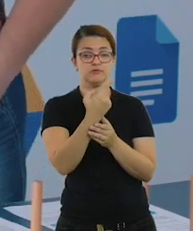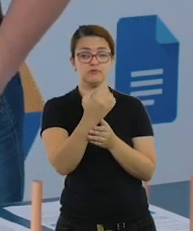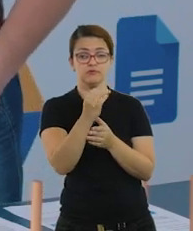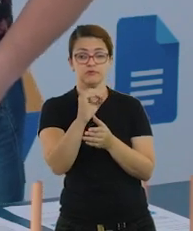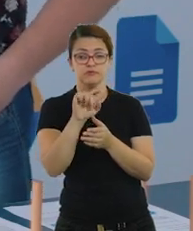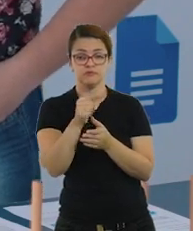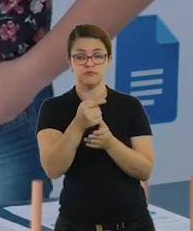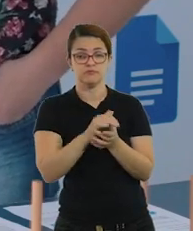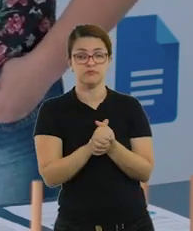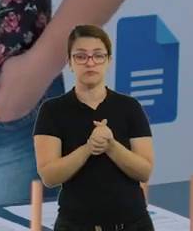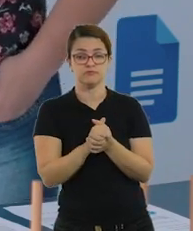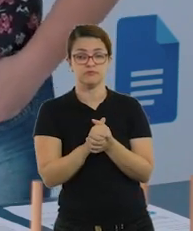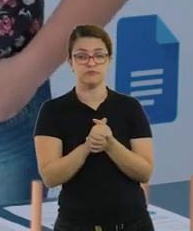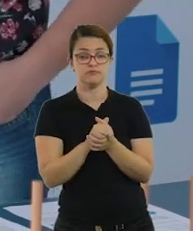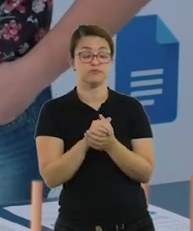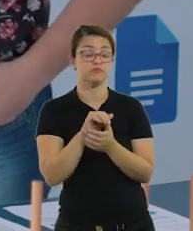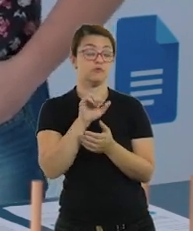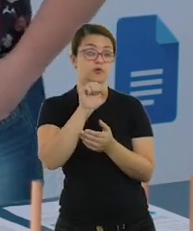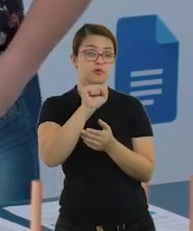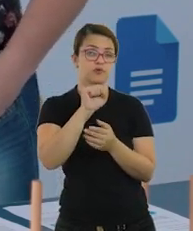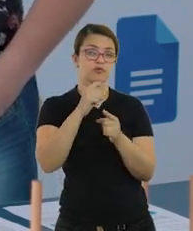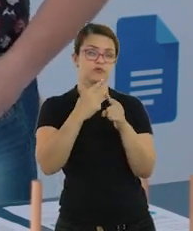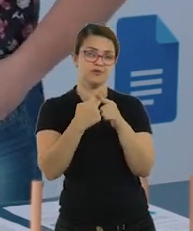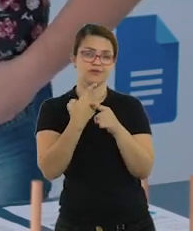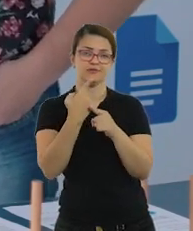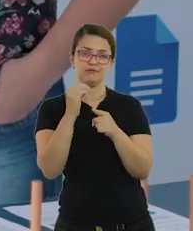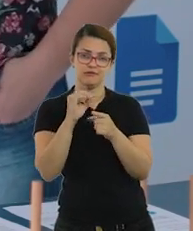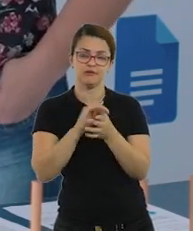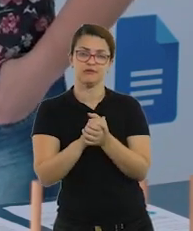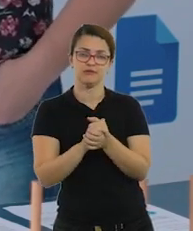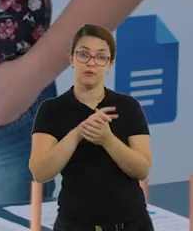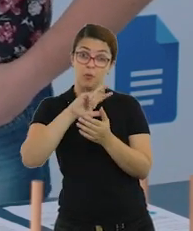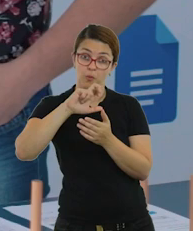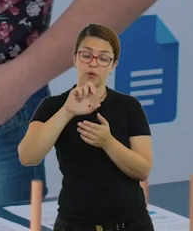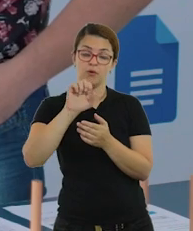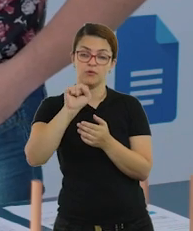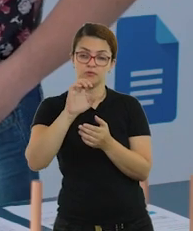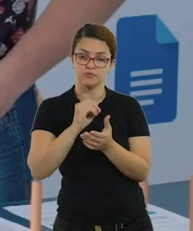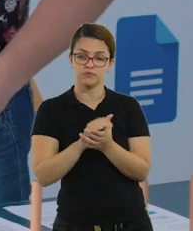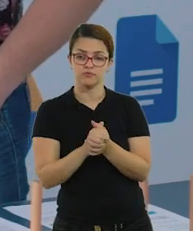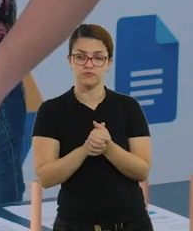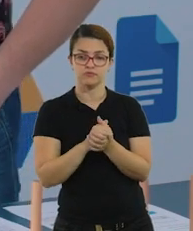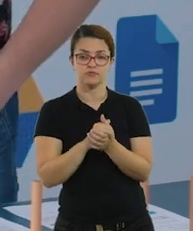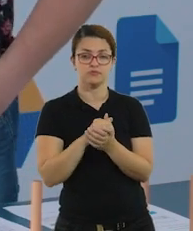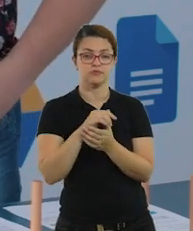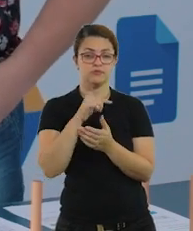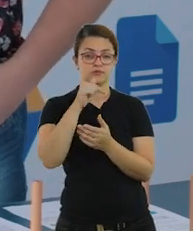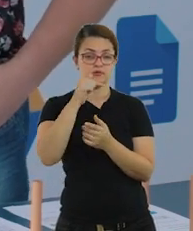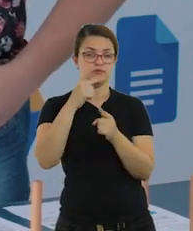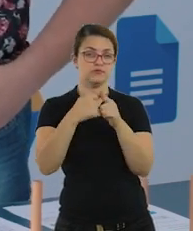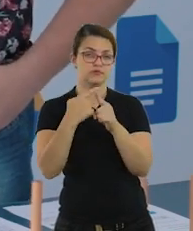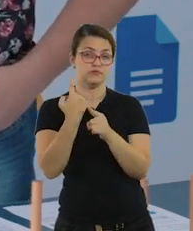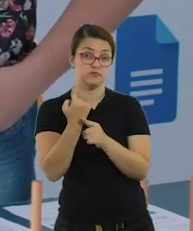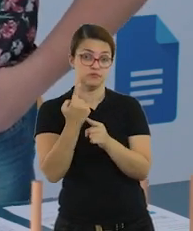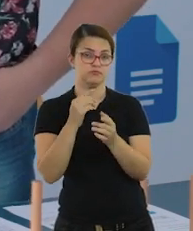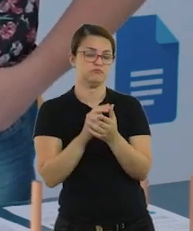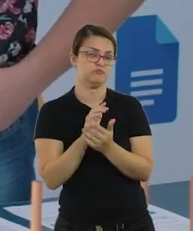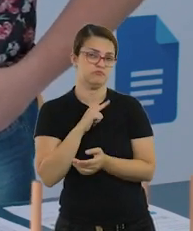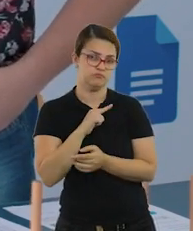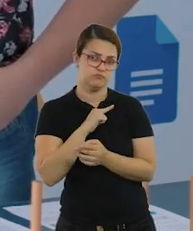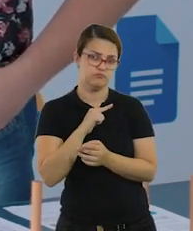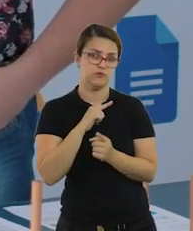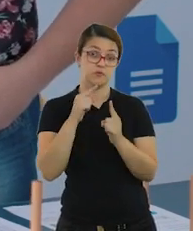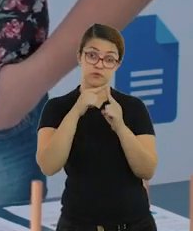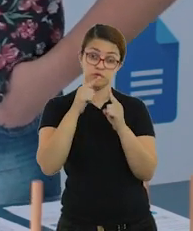100, 600. 8 vezes o 10, 80. Mais 7 vezes o 1, que é o 7, temos a nossa